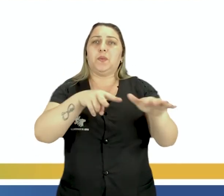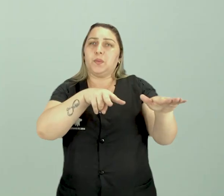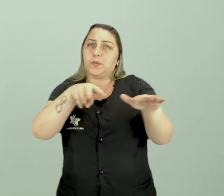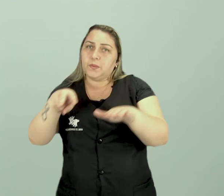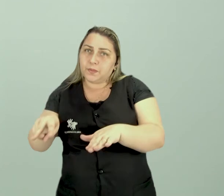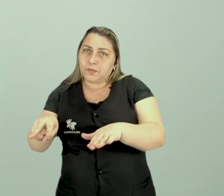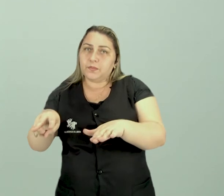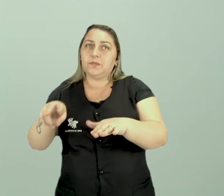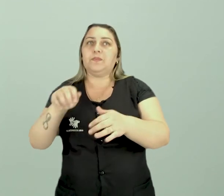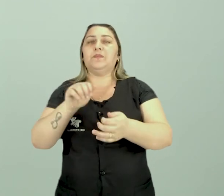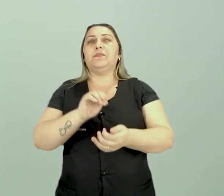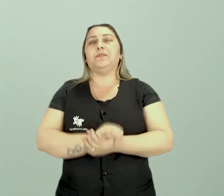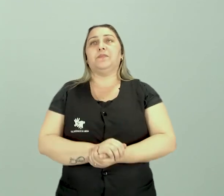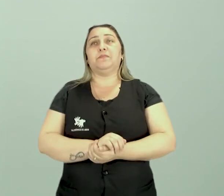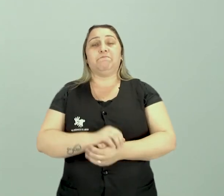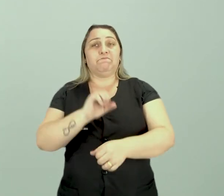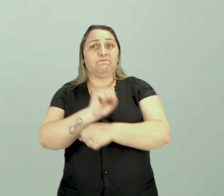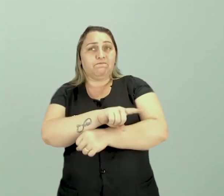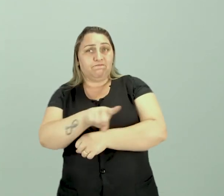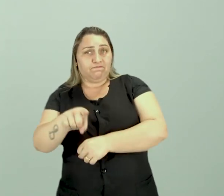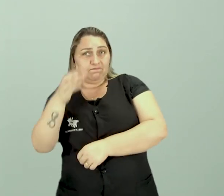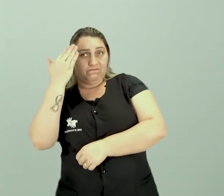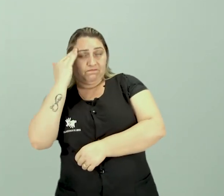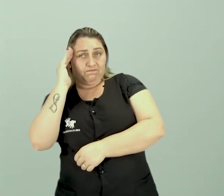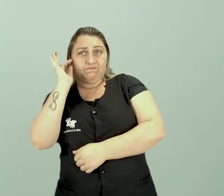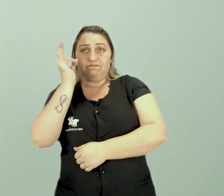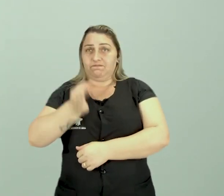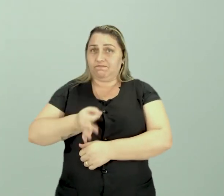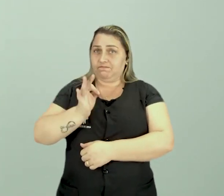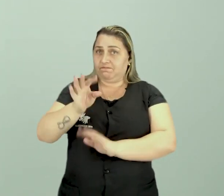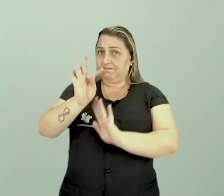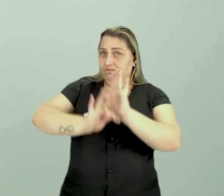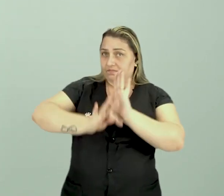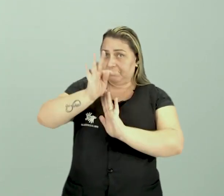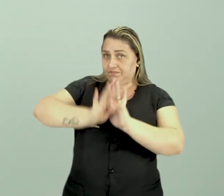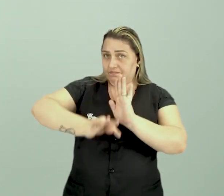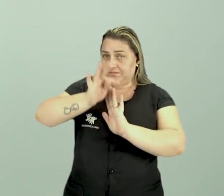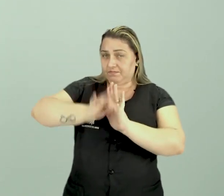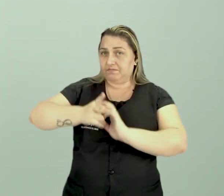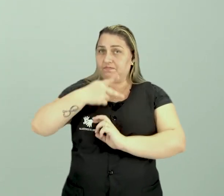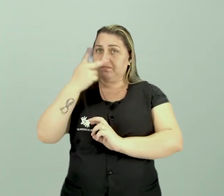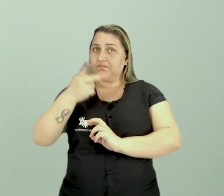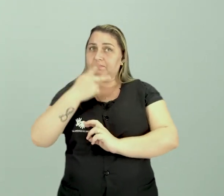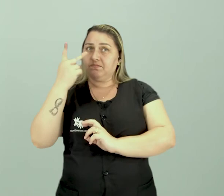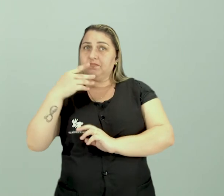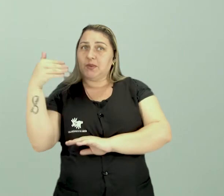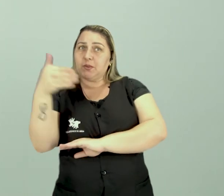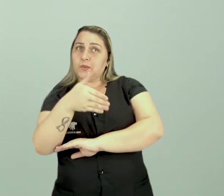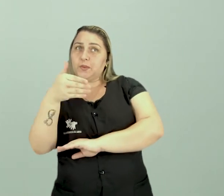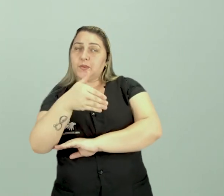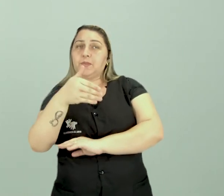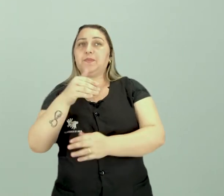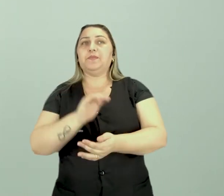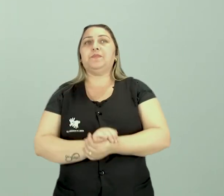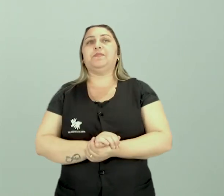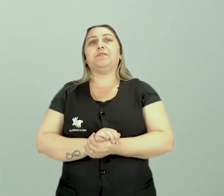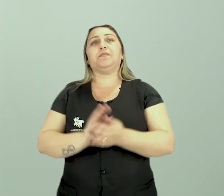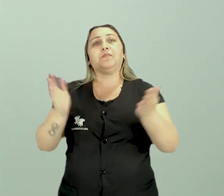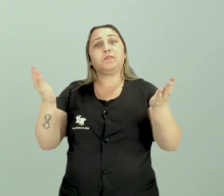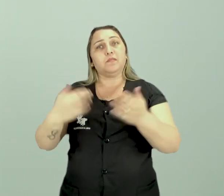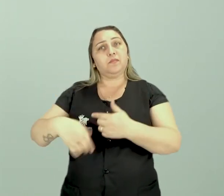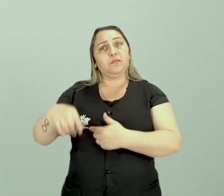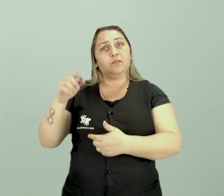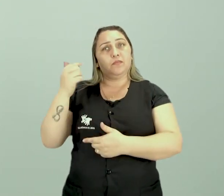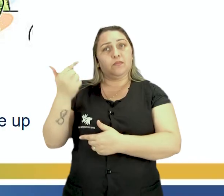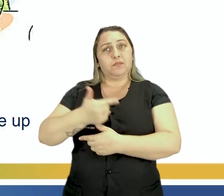por semana. Espero que vocês tenham compreendido direitinho aí o texto falando sobre essa questão de frequências. Vamos fazer a questão